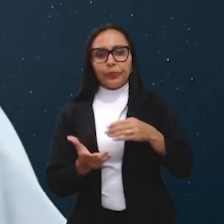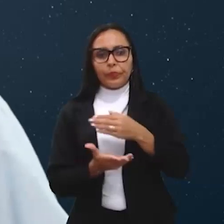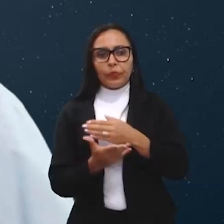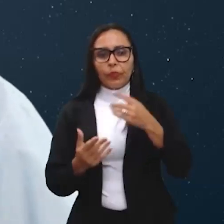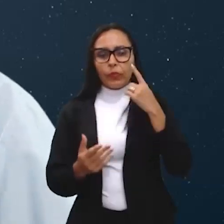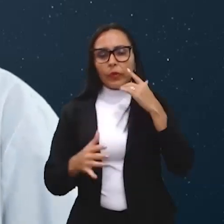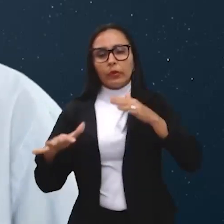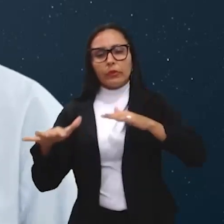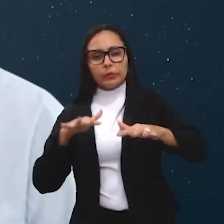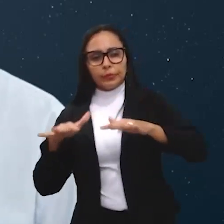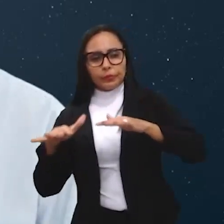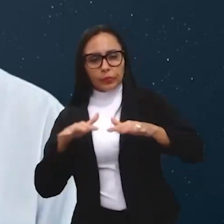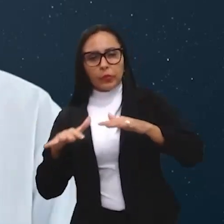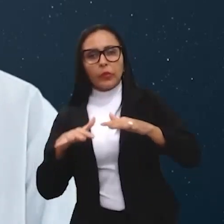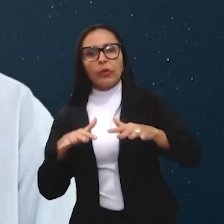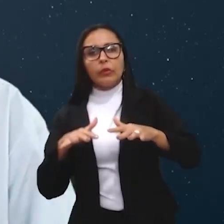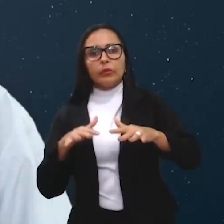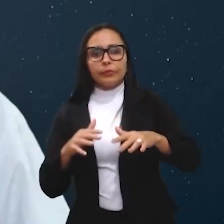os movimentos